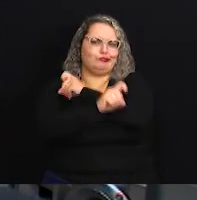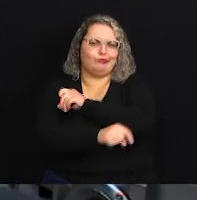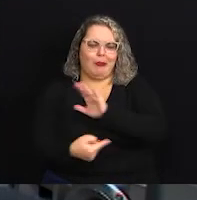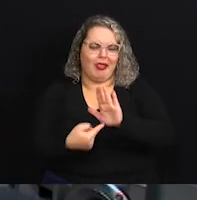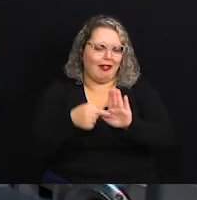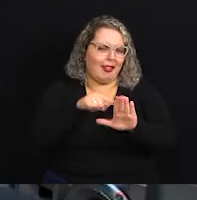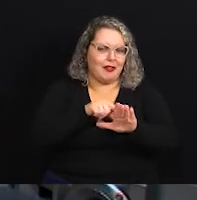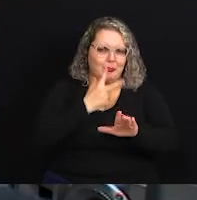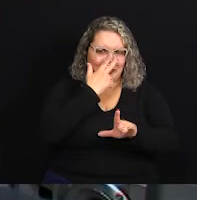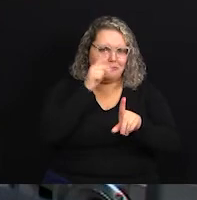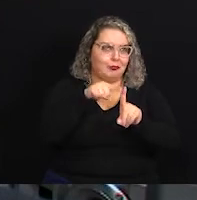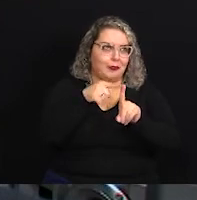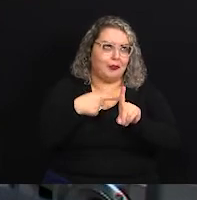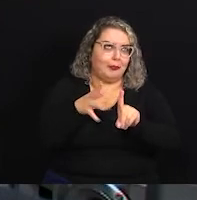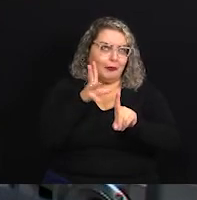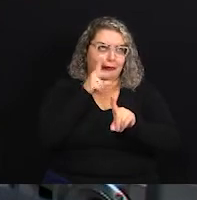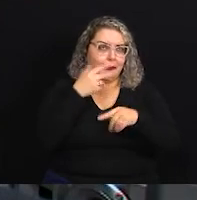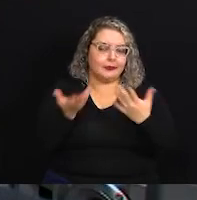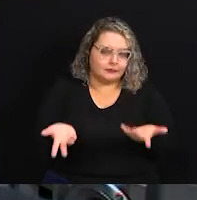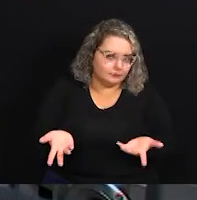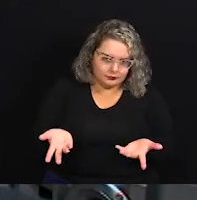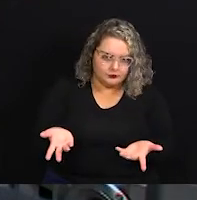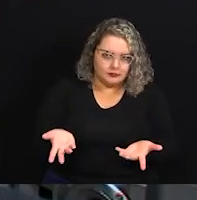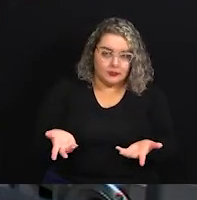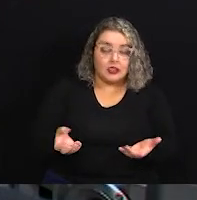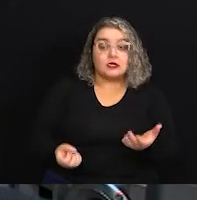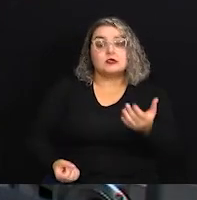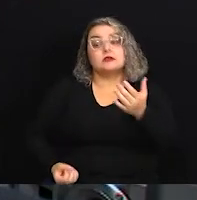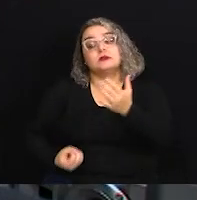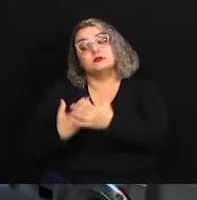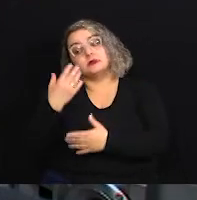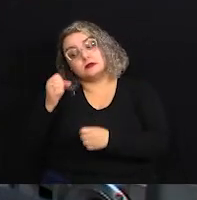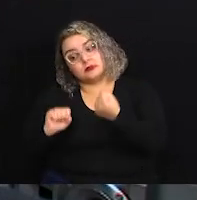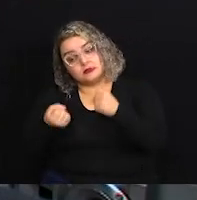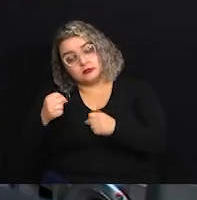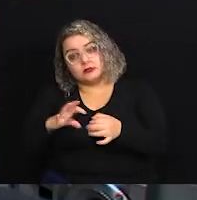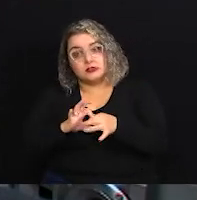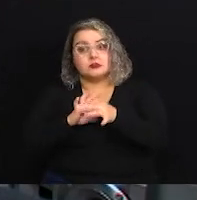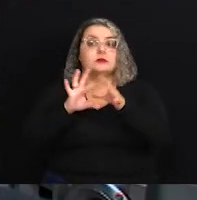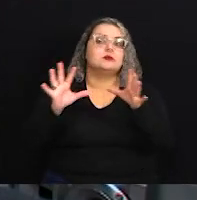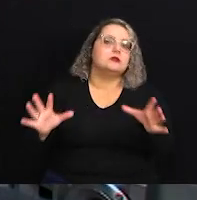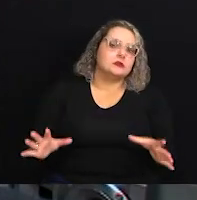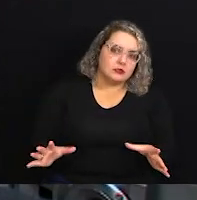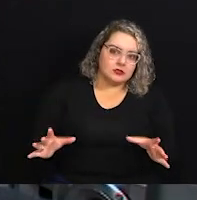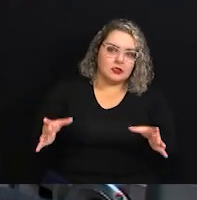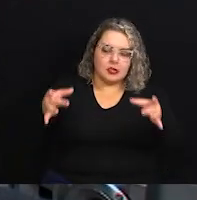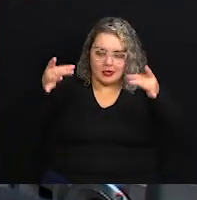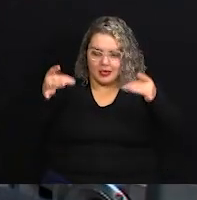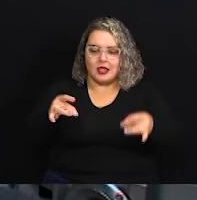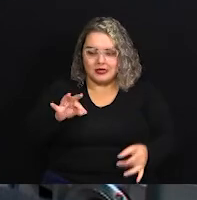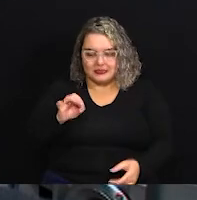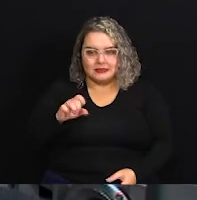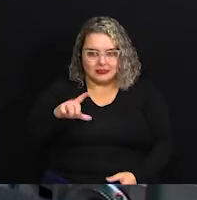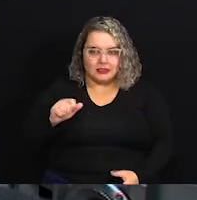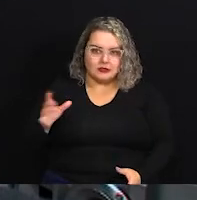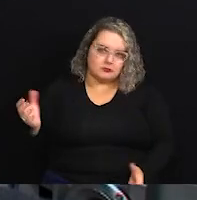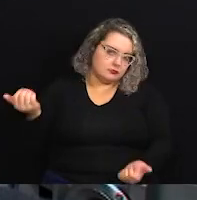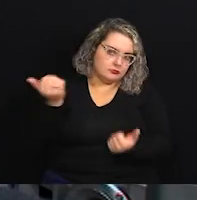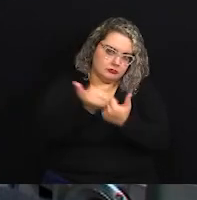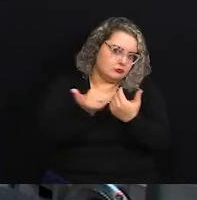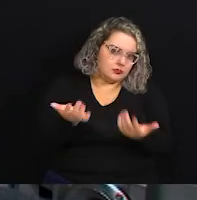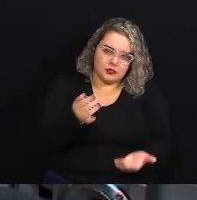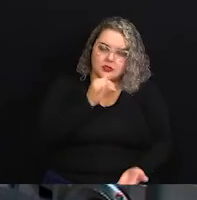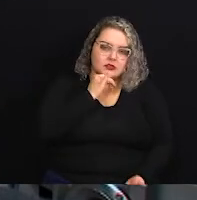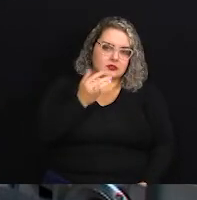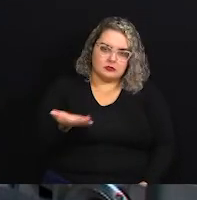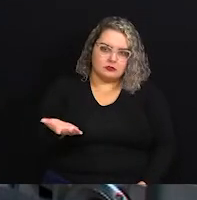difícil. A contraponto que se as empresas, os fabricantes de TV, disponibilizassem as telas para a gente substituir, por